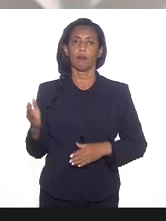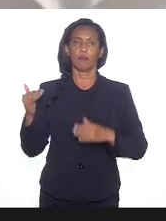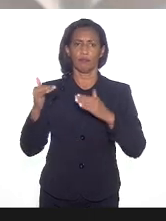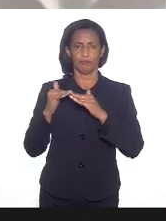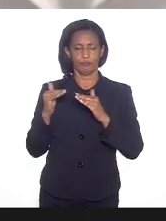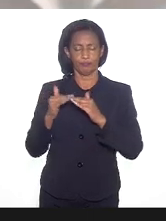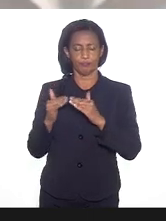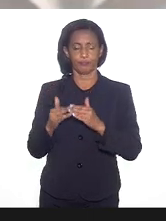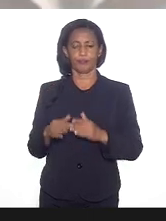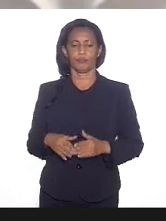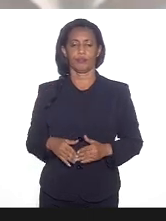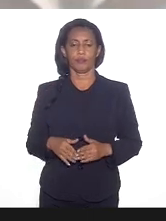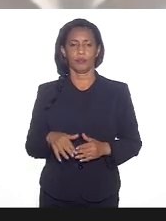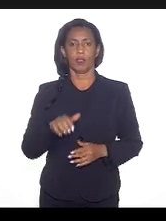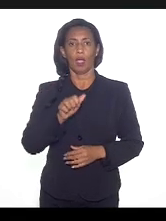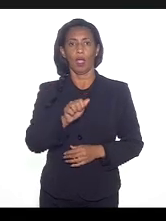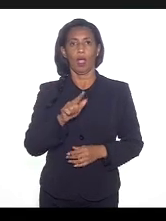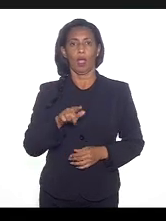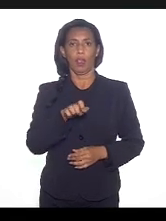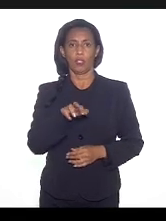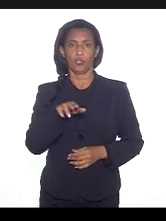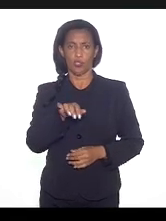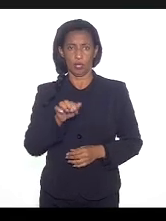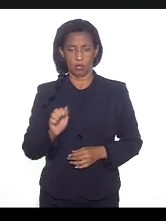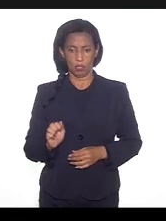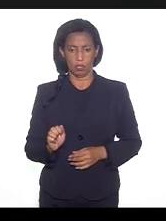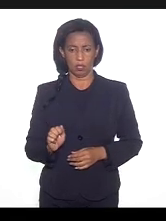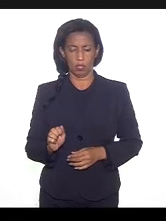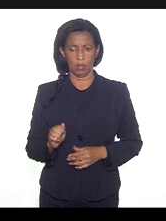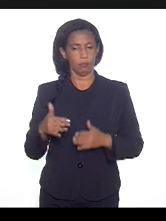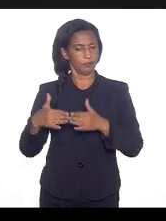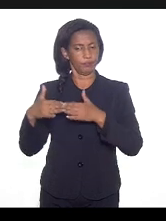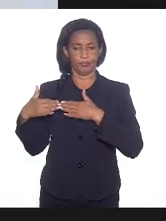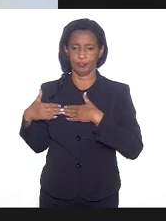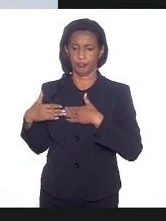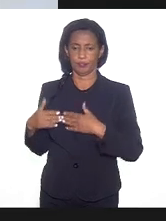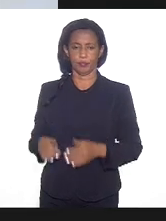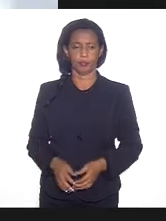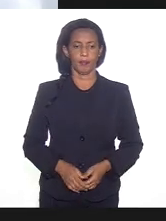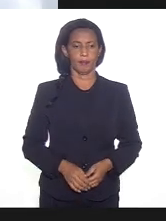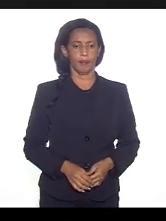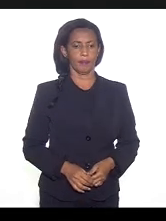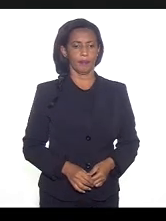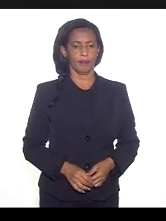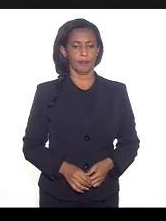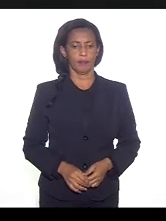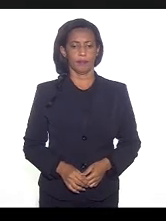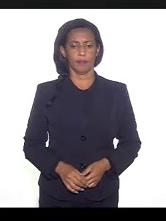Favorável. Deputado Alexandre Freitas. Me abstenho.